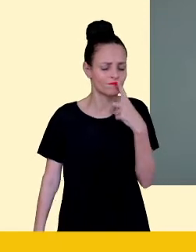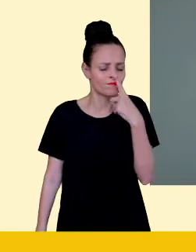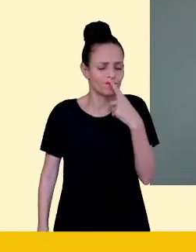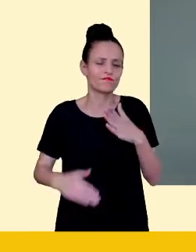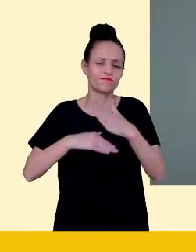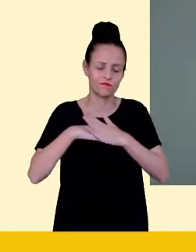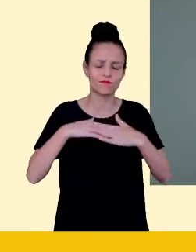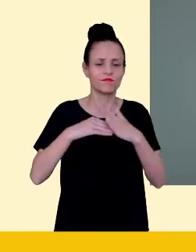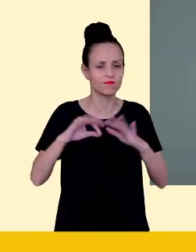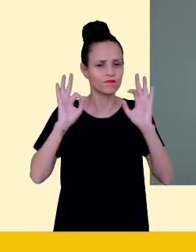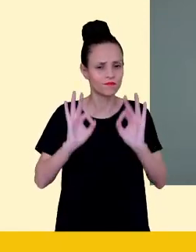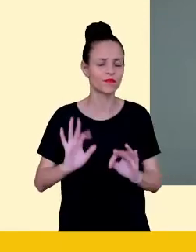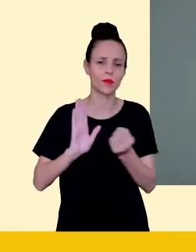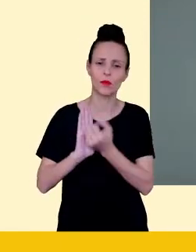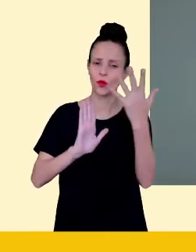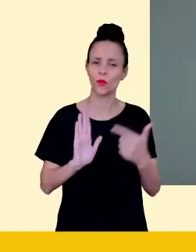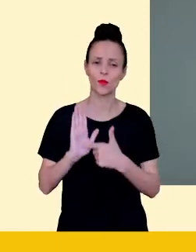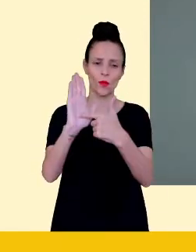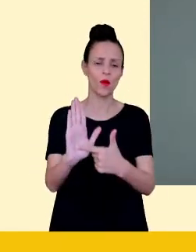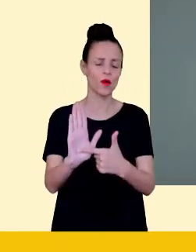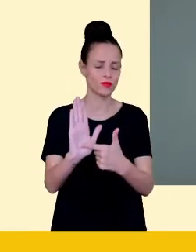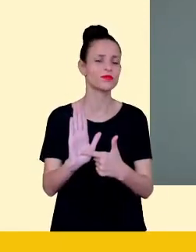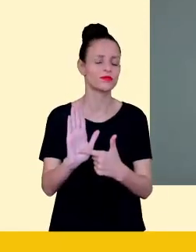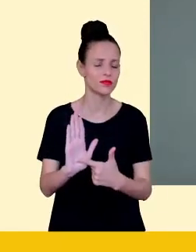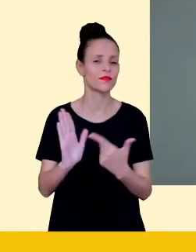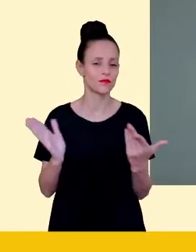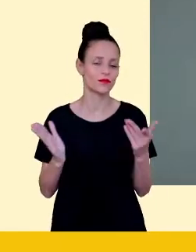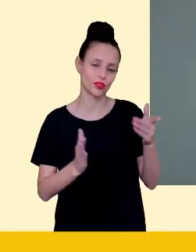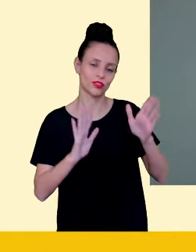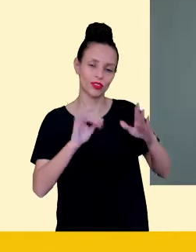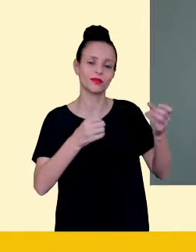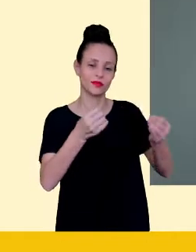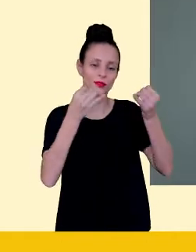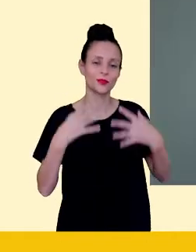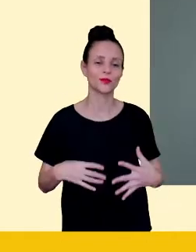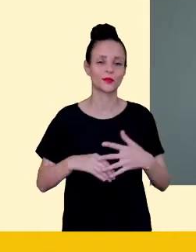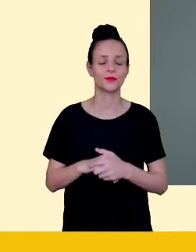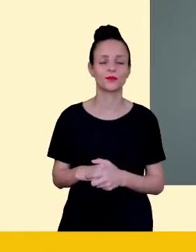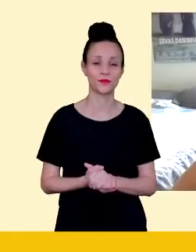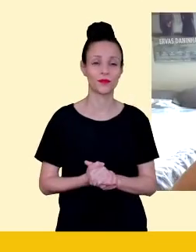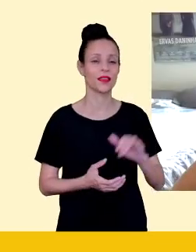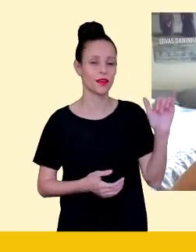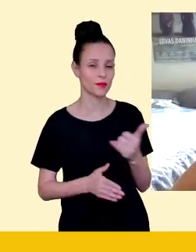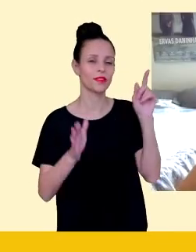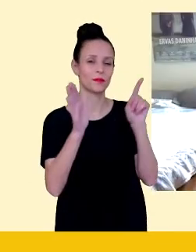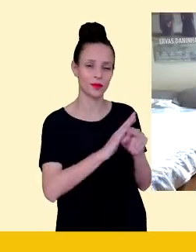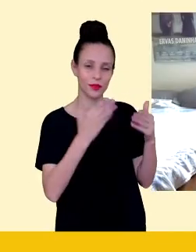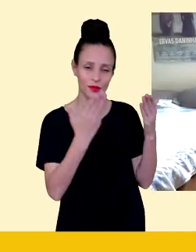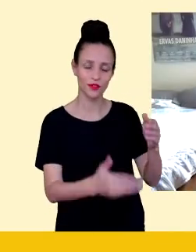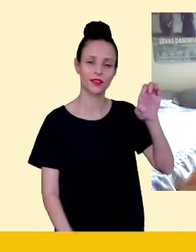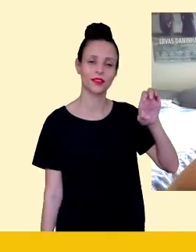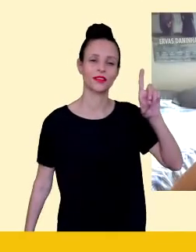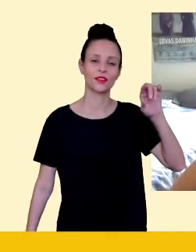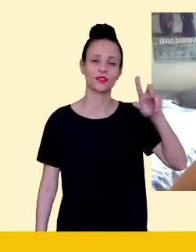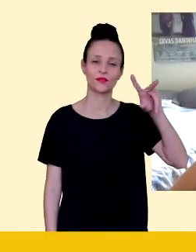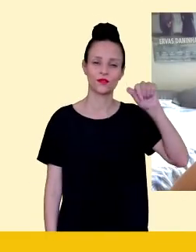desse afeto mesmo que transborda em múltiplas direções, assim, como você dizia. Então deixa eu aproveitar e